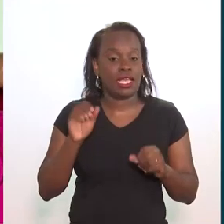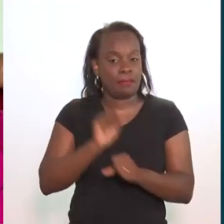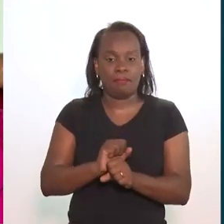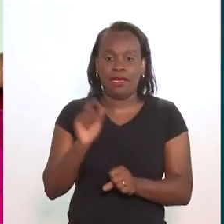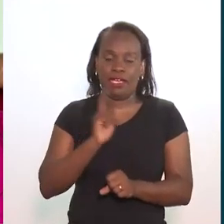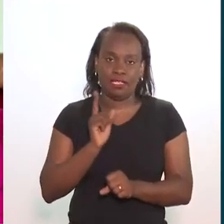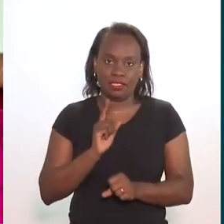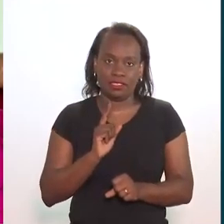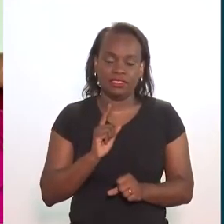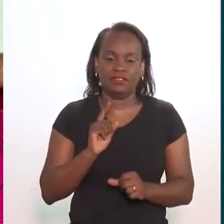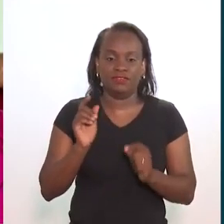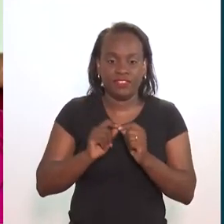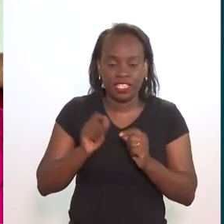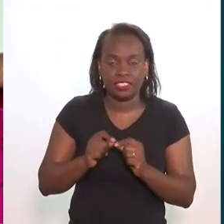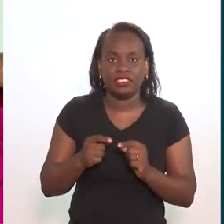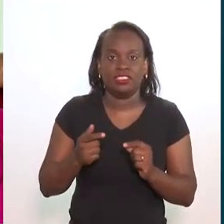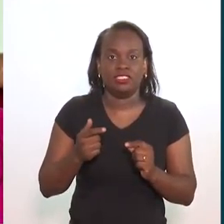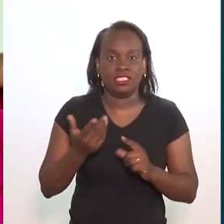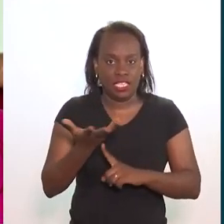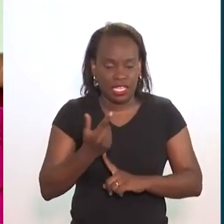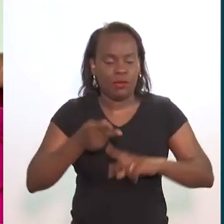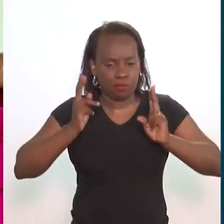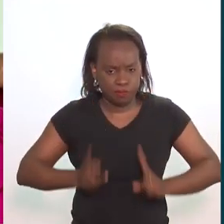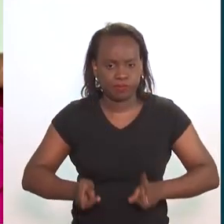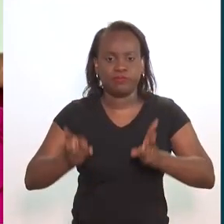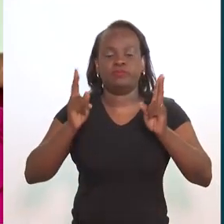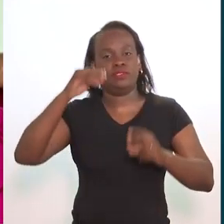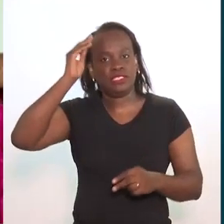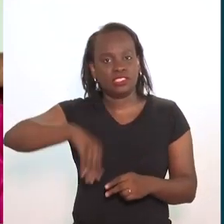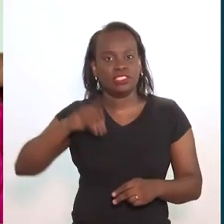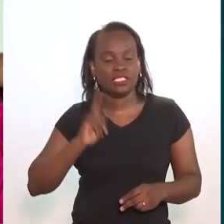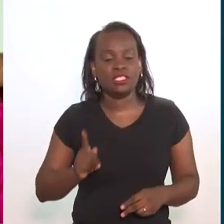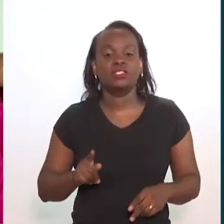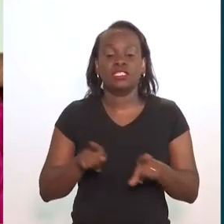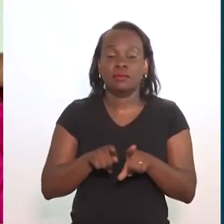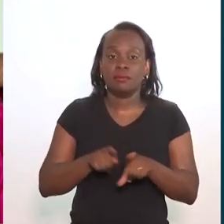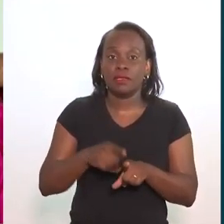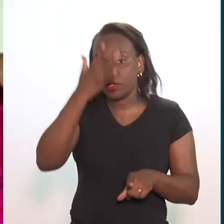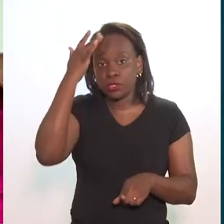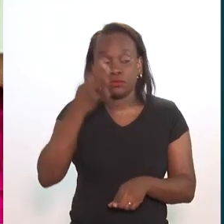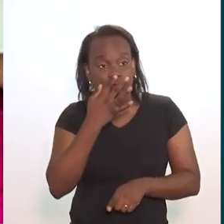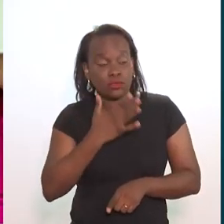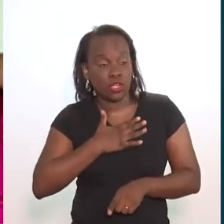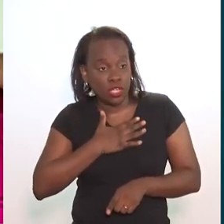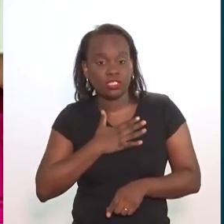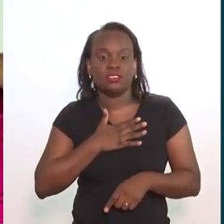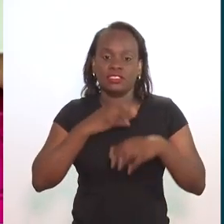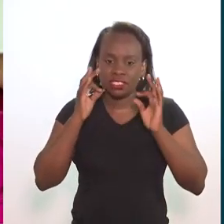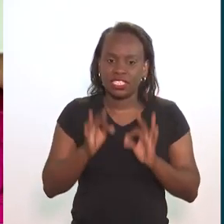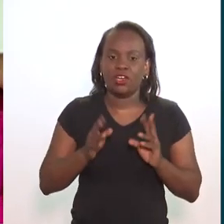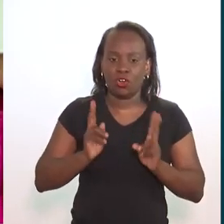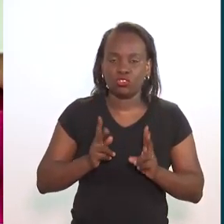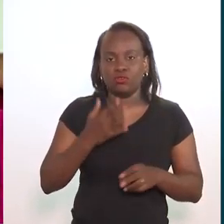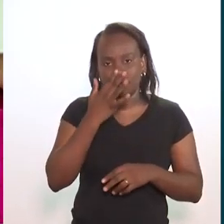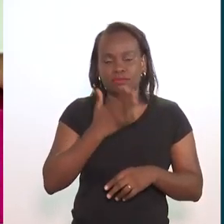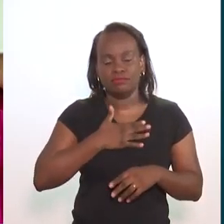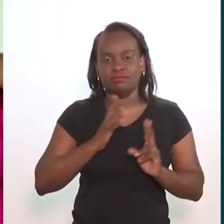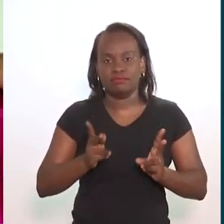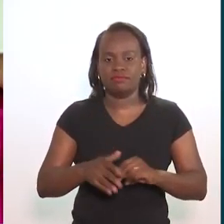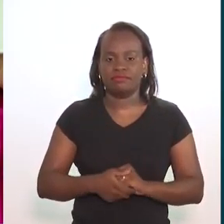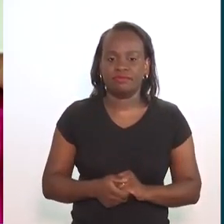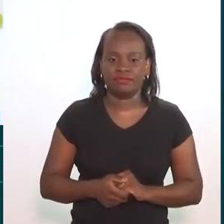acontecer é não parar. Os fazedores continuarem fazendo, né, e os apreciadores, com toda certeza, vão